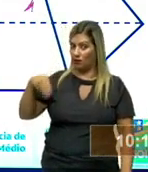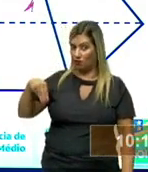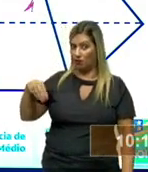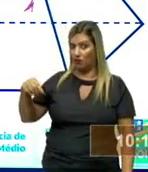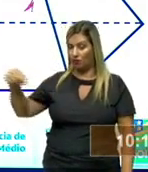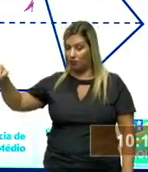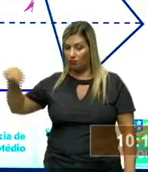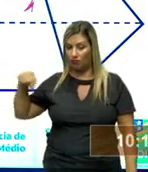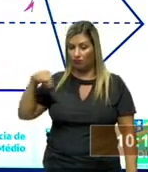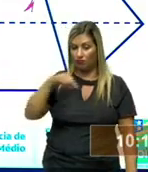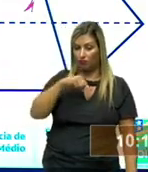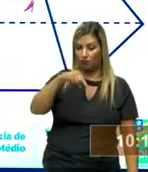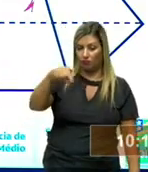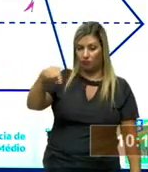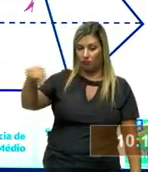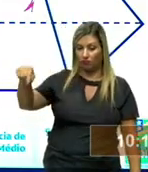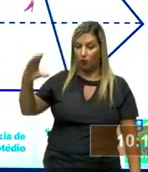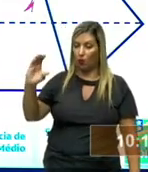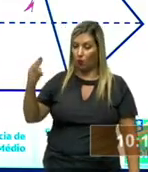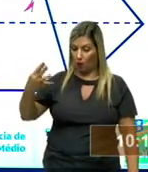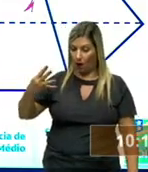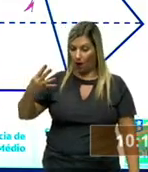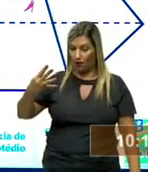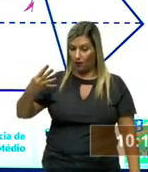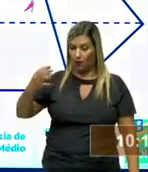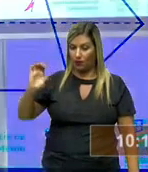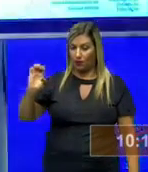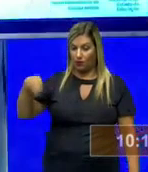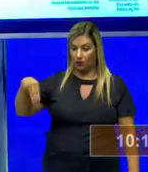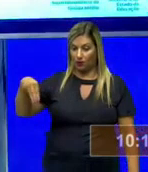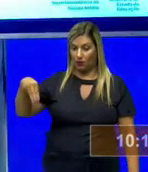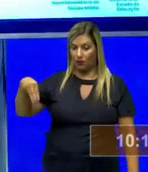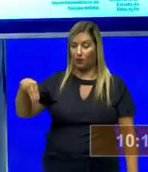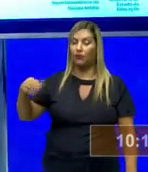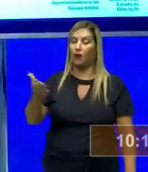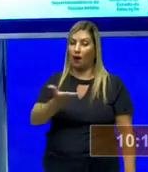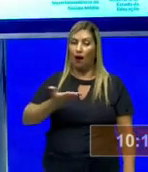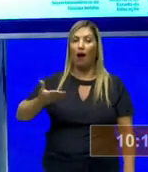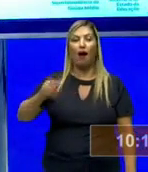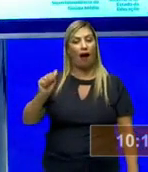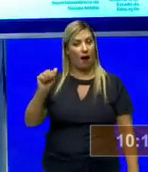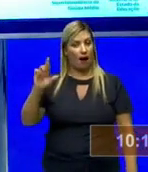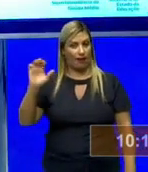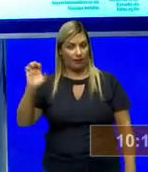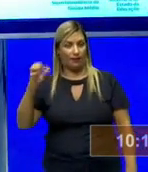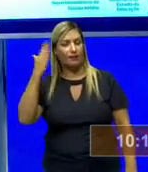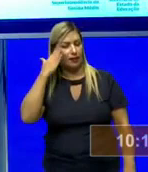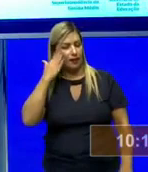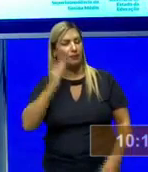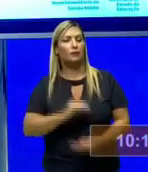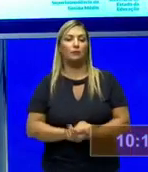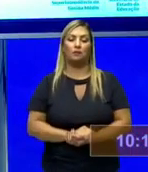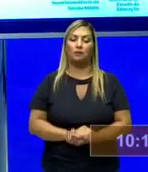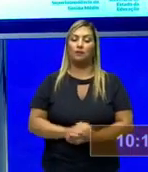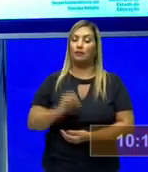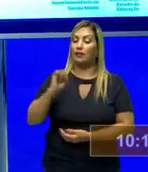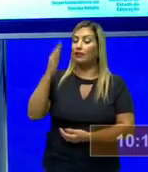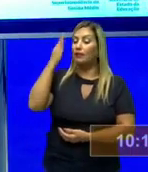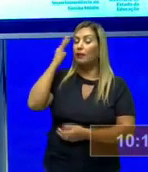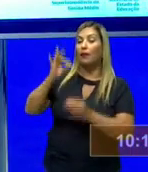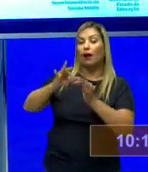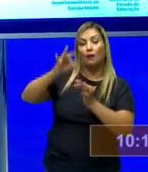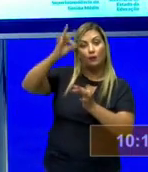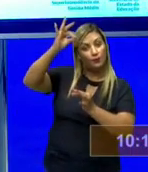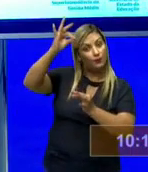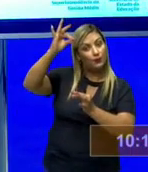Beleza boa então a área do quadrado eu dou conta de saber se eu souber qual é